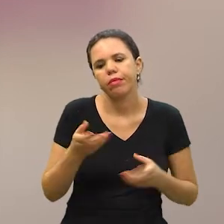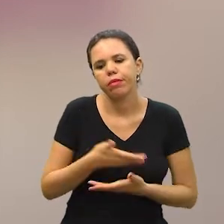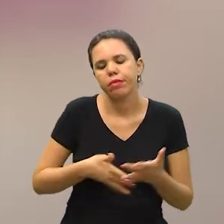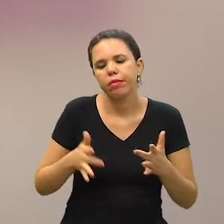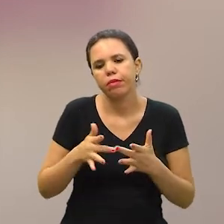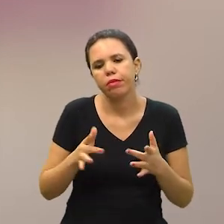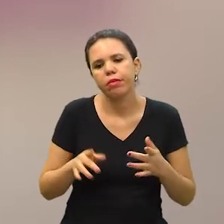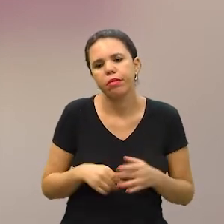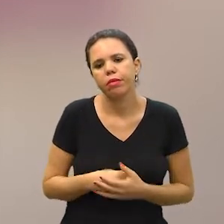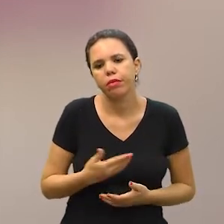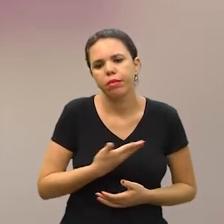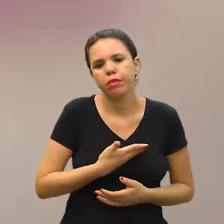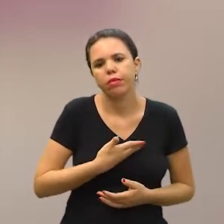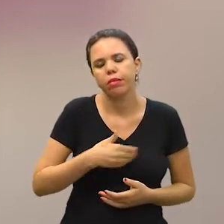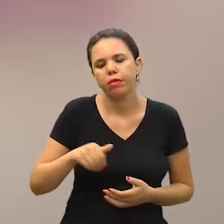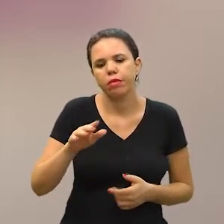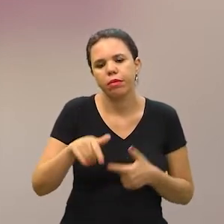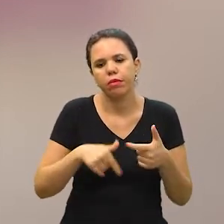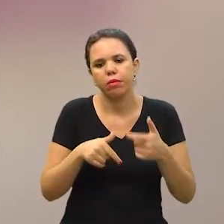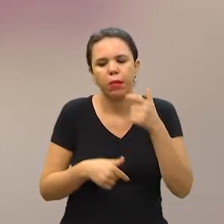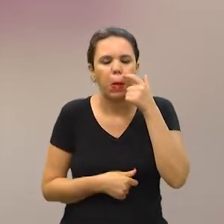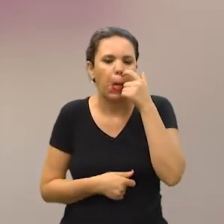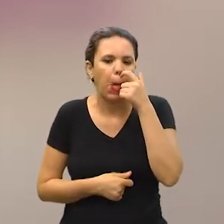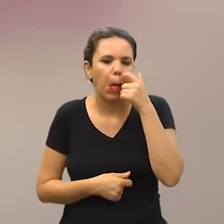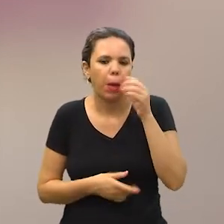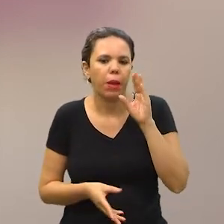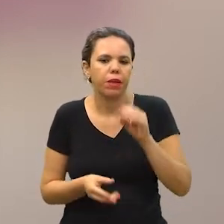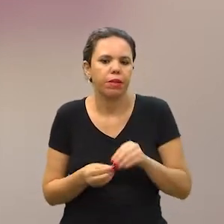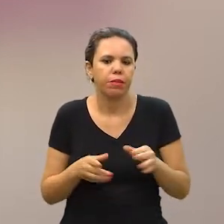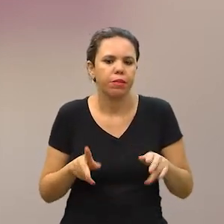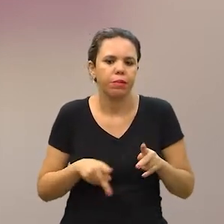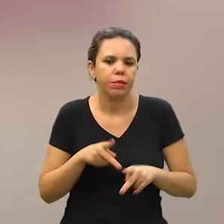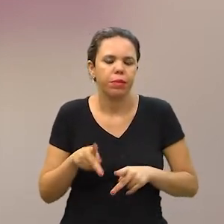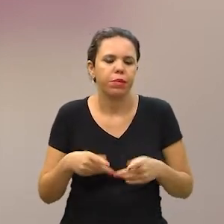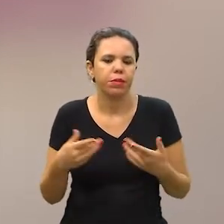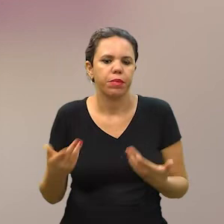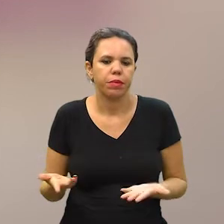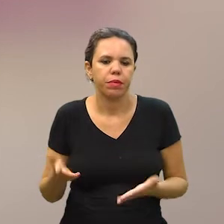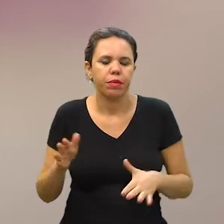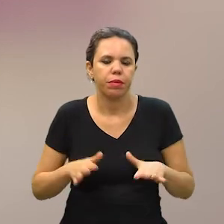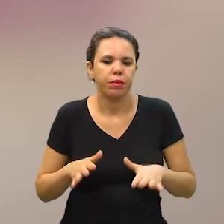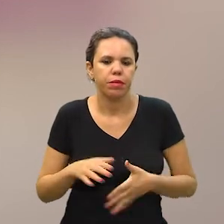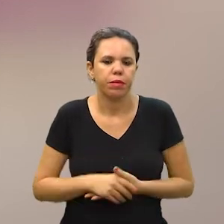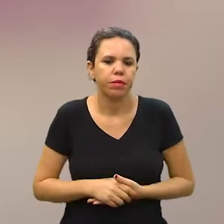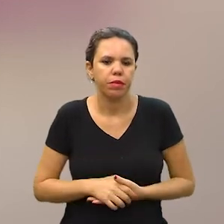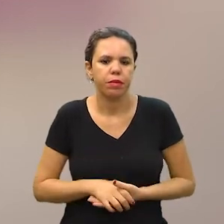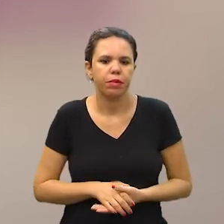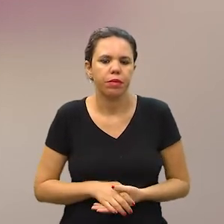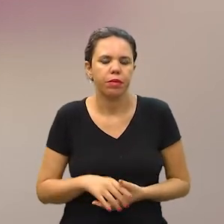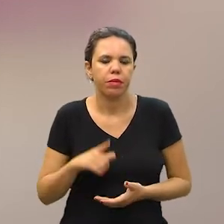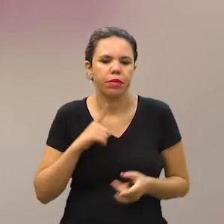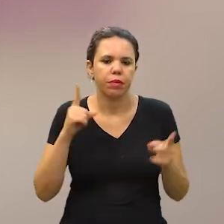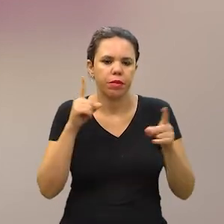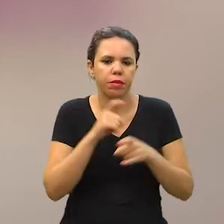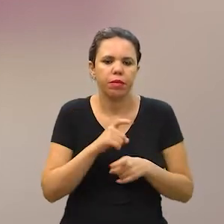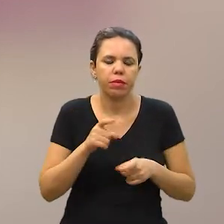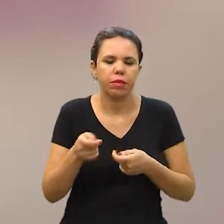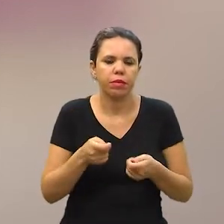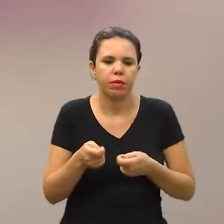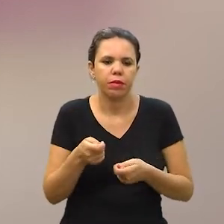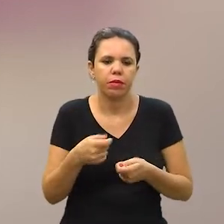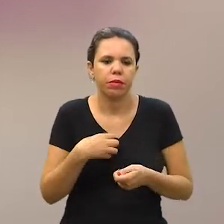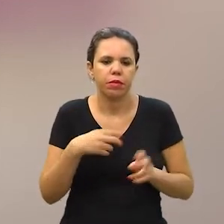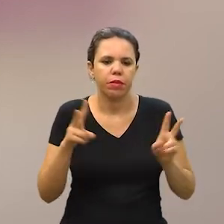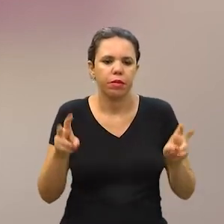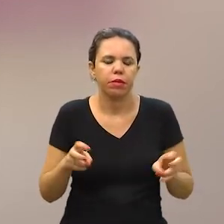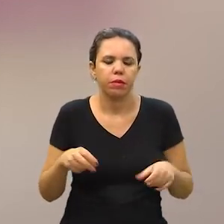relacionamentos no geral, né? Amigos, trabalho, né? Enfim. Então, são pessoas que muitas vezes têm essa dificuldade de manejo